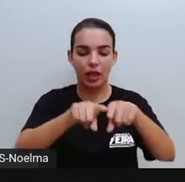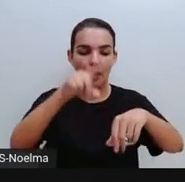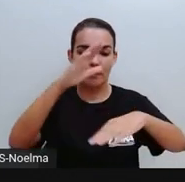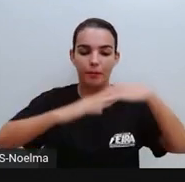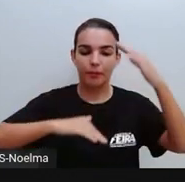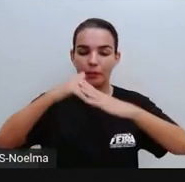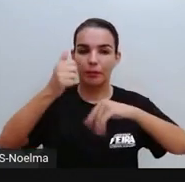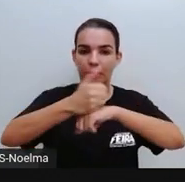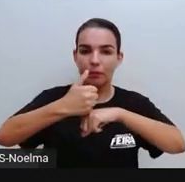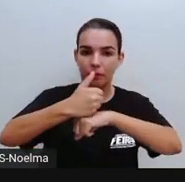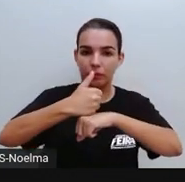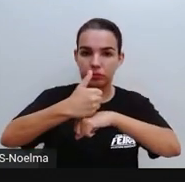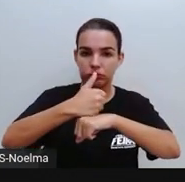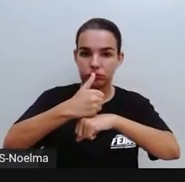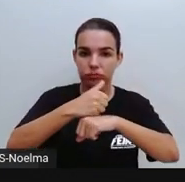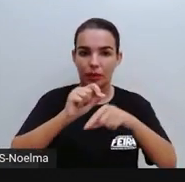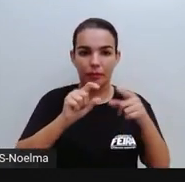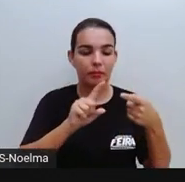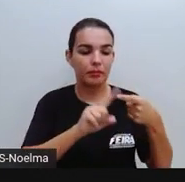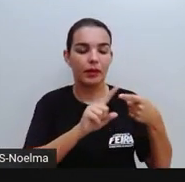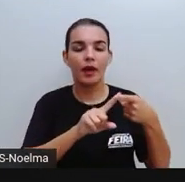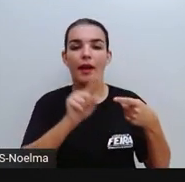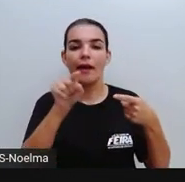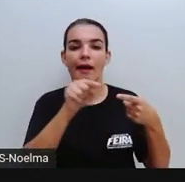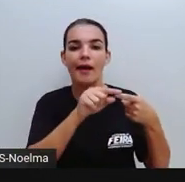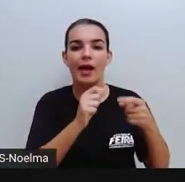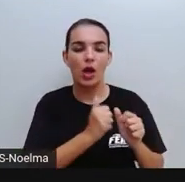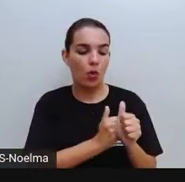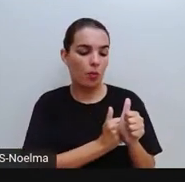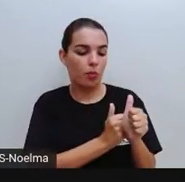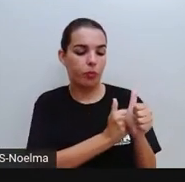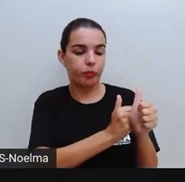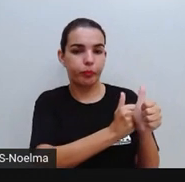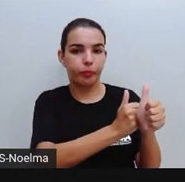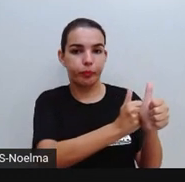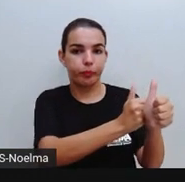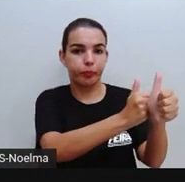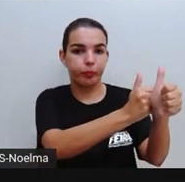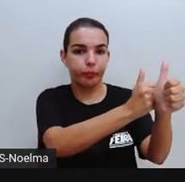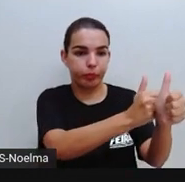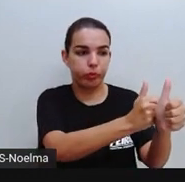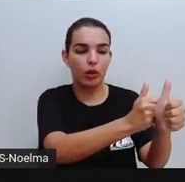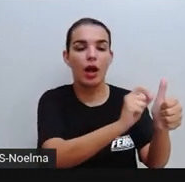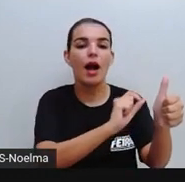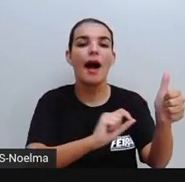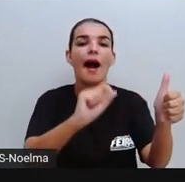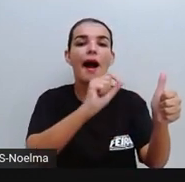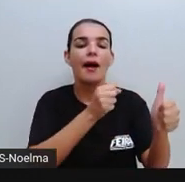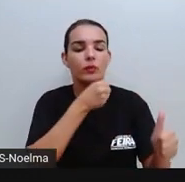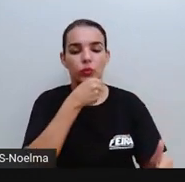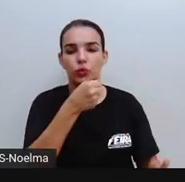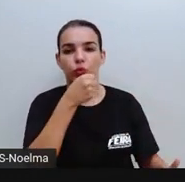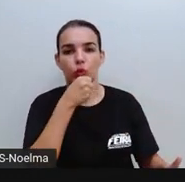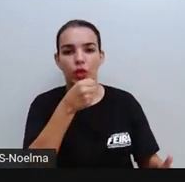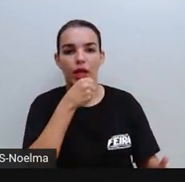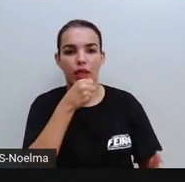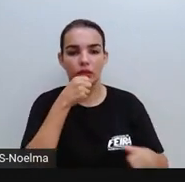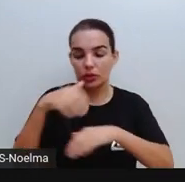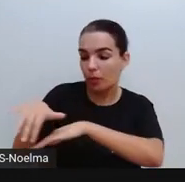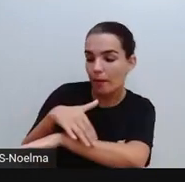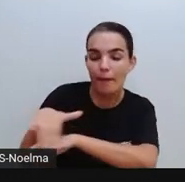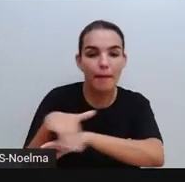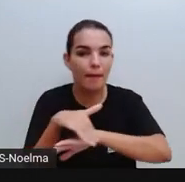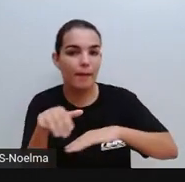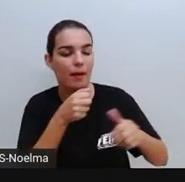nós temos vários profissionais por exemplo temos os cinegrafistas que são as pessoas que acompanham